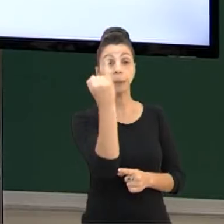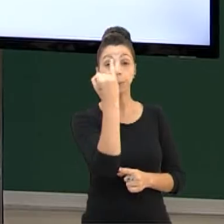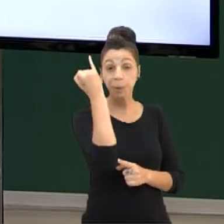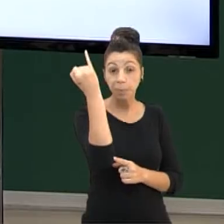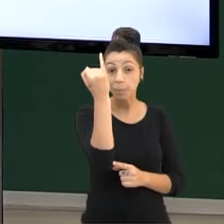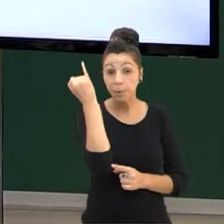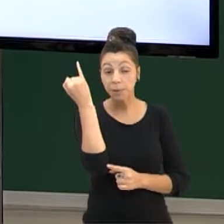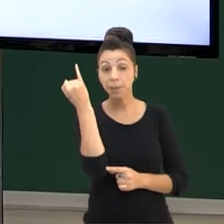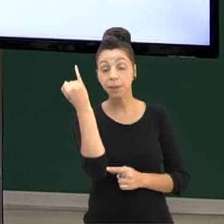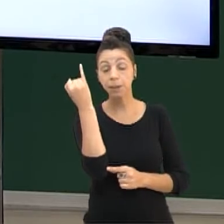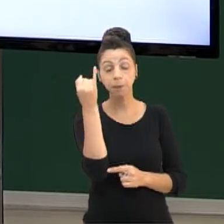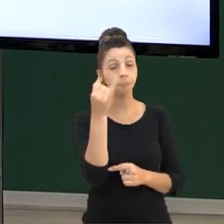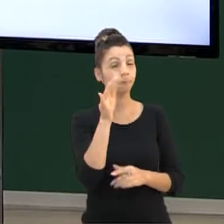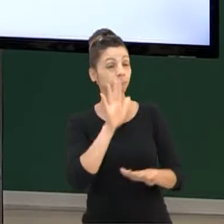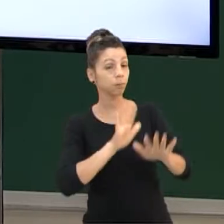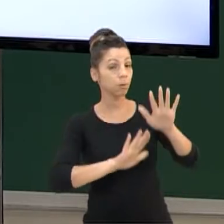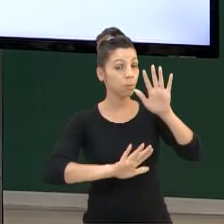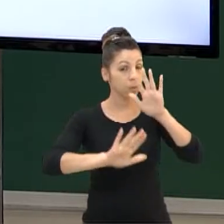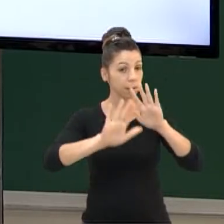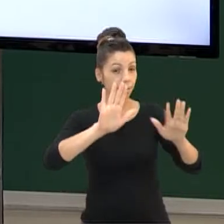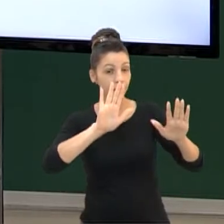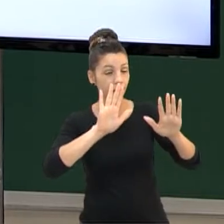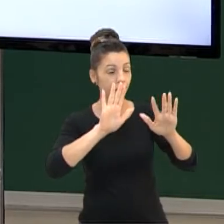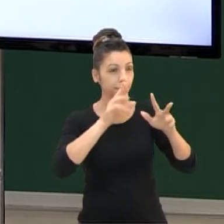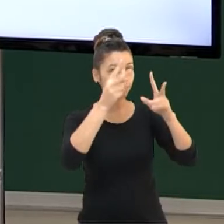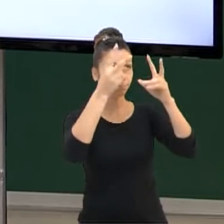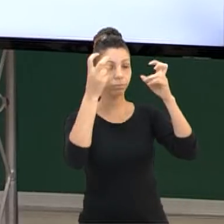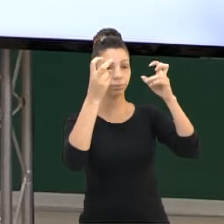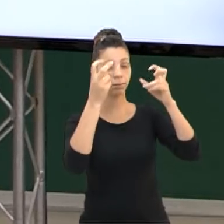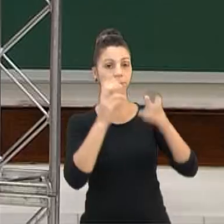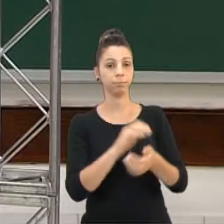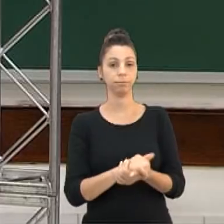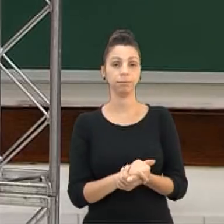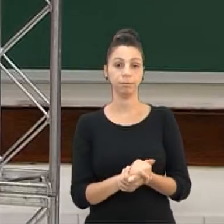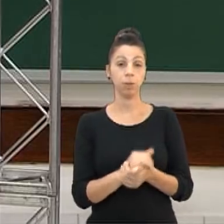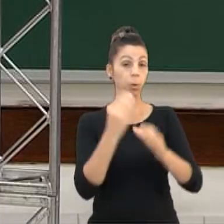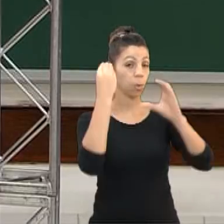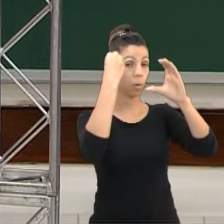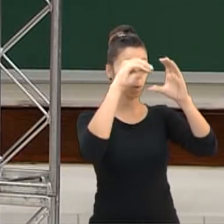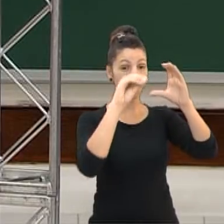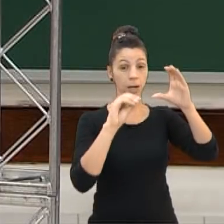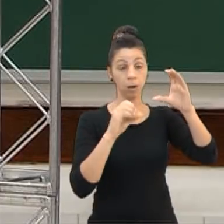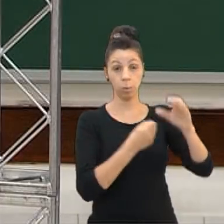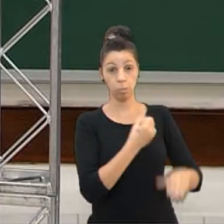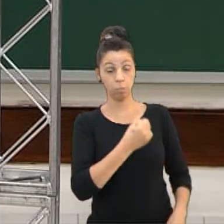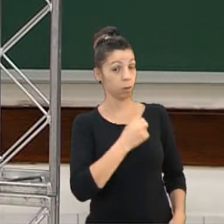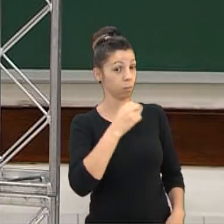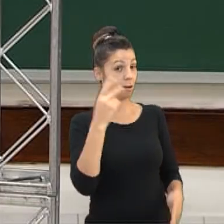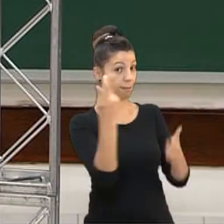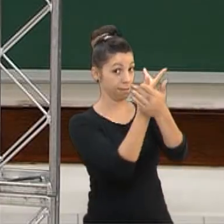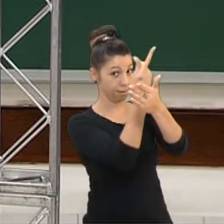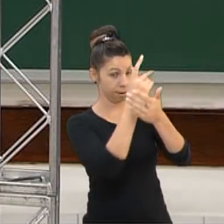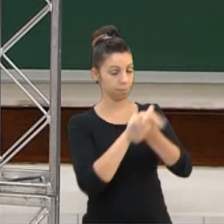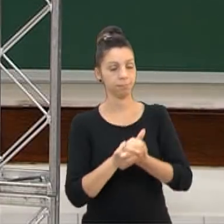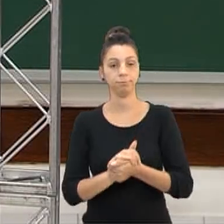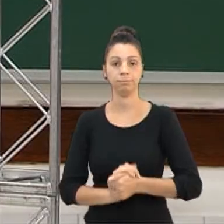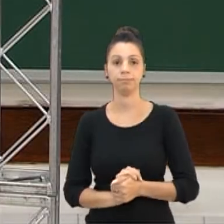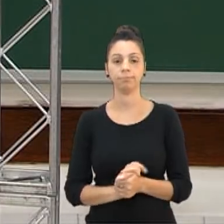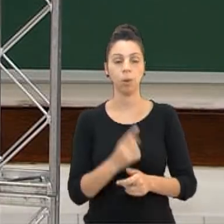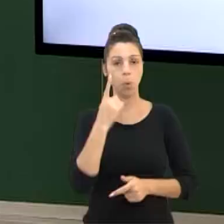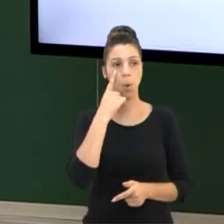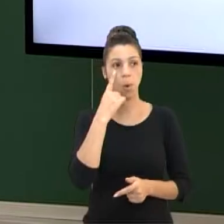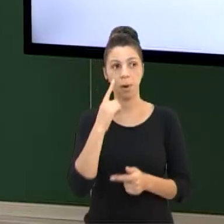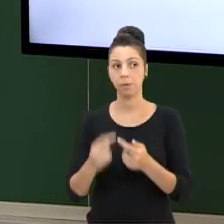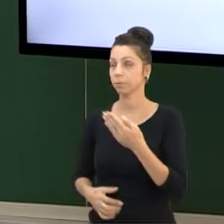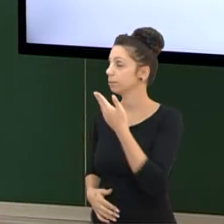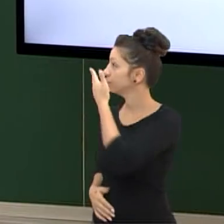valor errado ali no meio, beleza? Muito importante. Então agora vem comigo para o quadro. Eu quero que